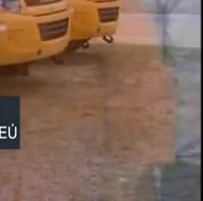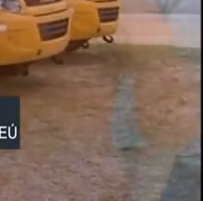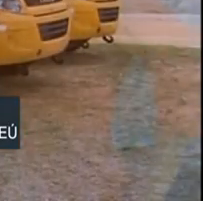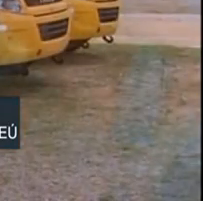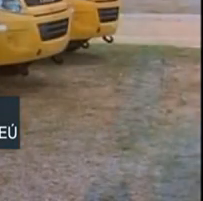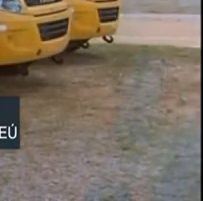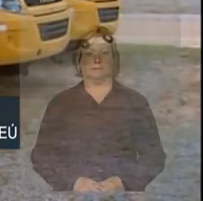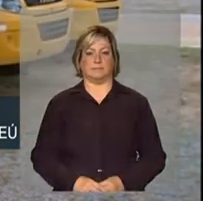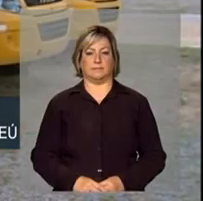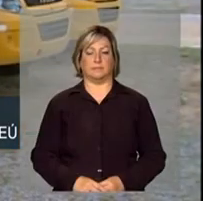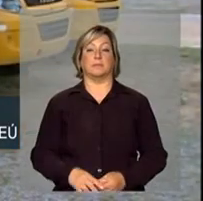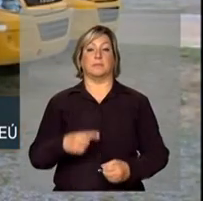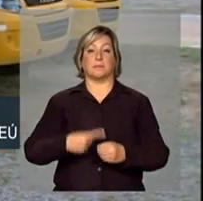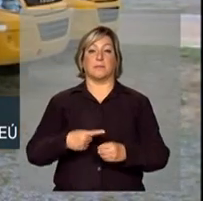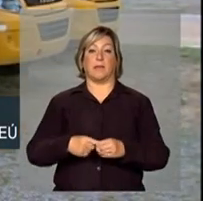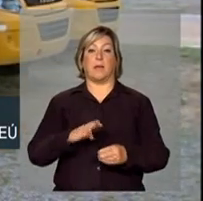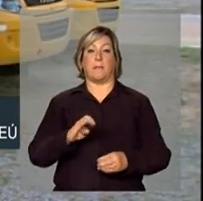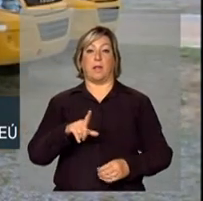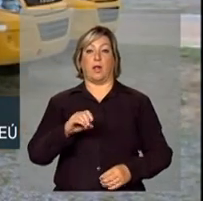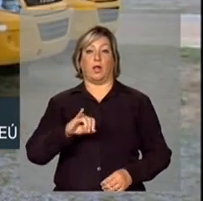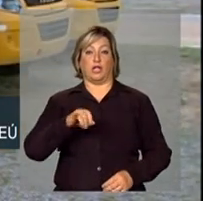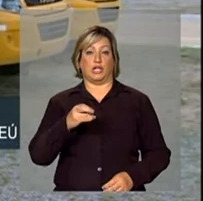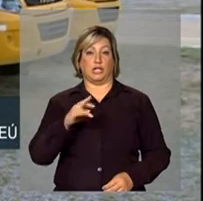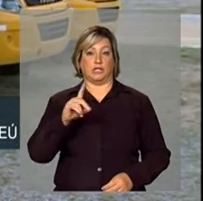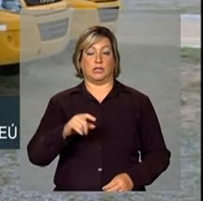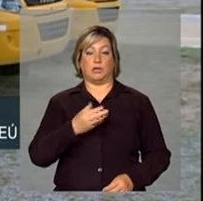De Belo Jardim, João Mendonça.